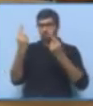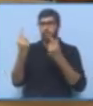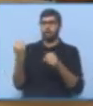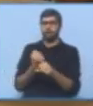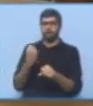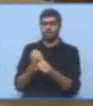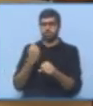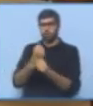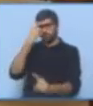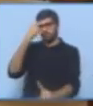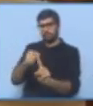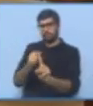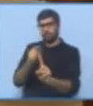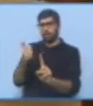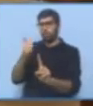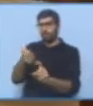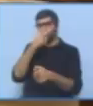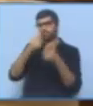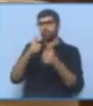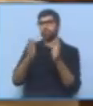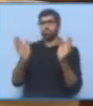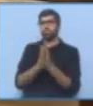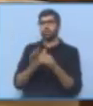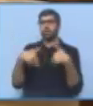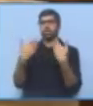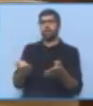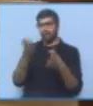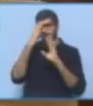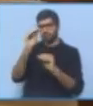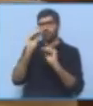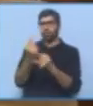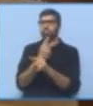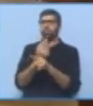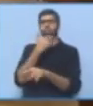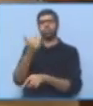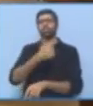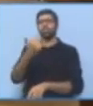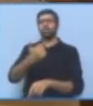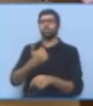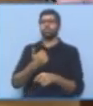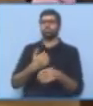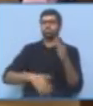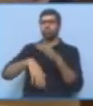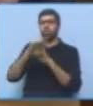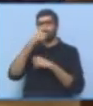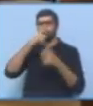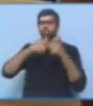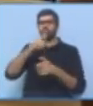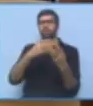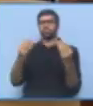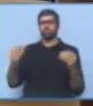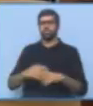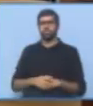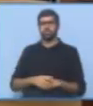fazer objetivo e claramente o bem a toda a gente. Ensinando coisas lindas, curando muita gente.